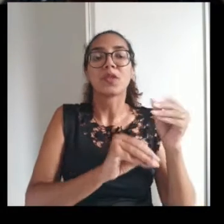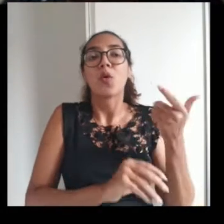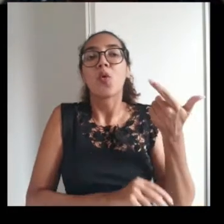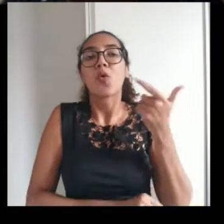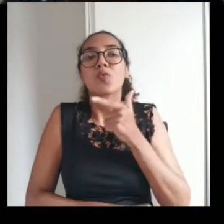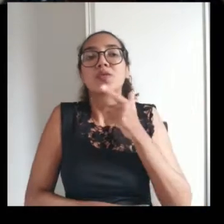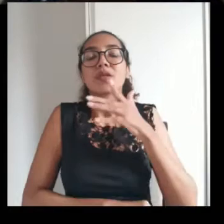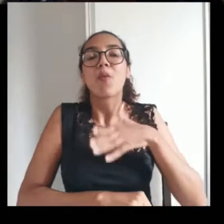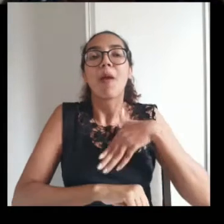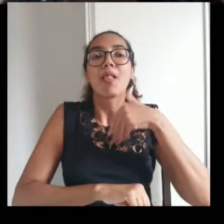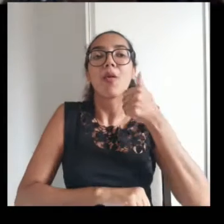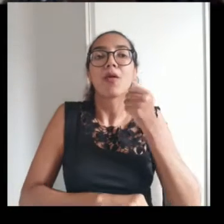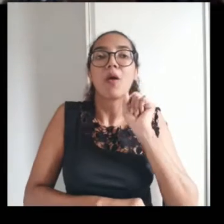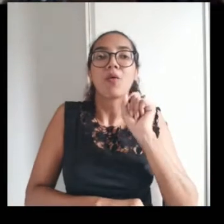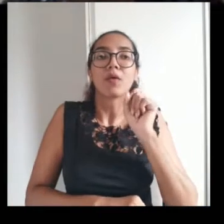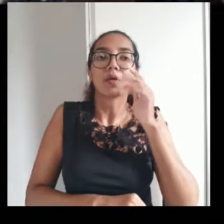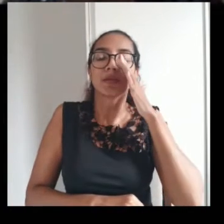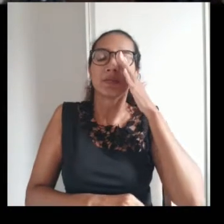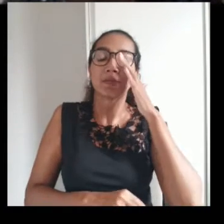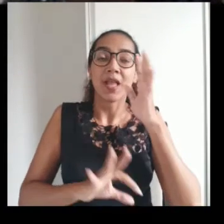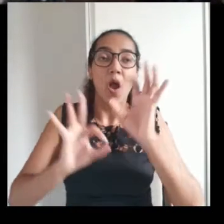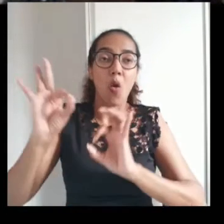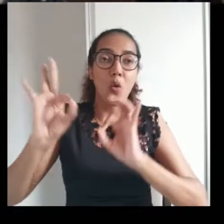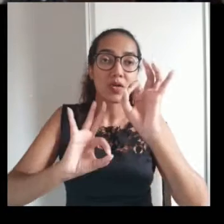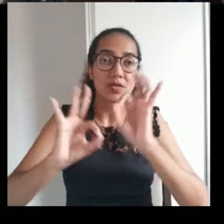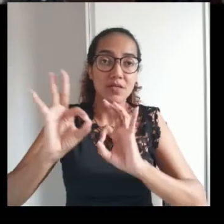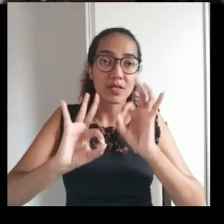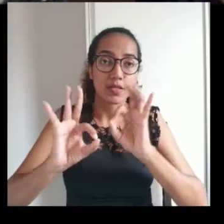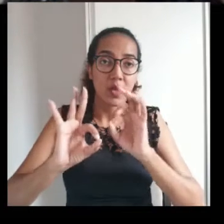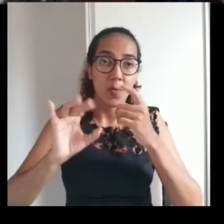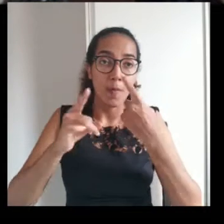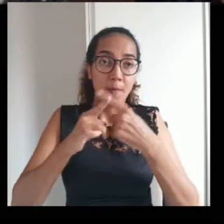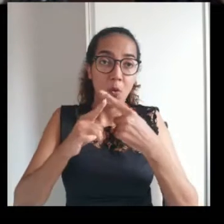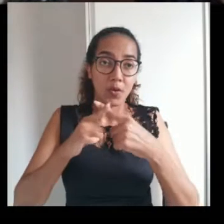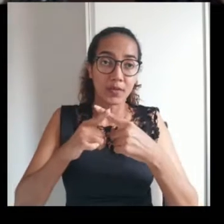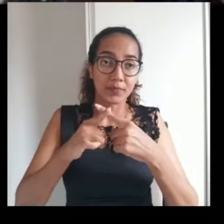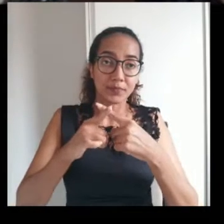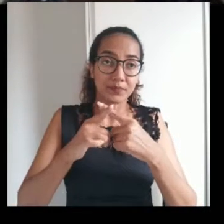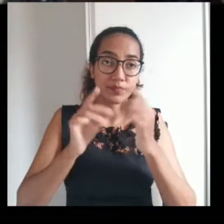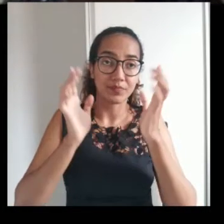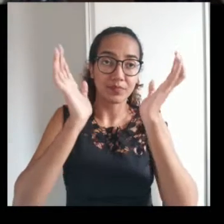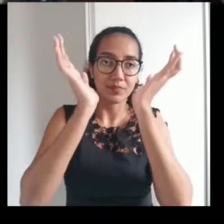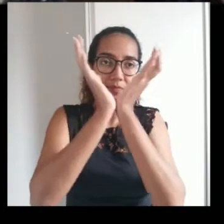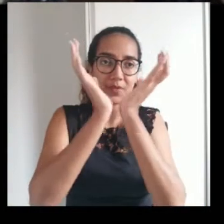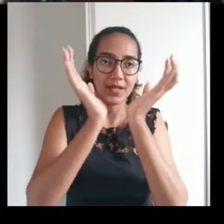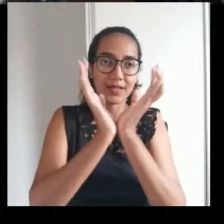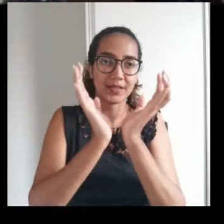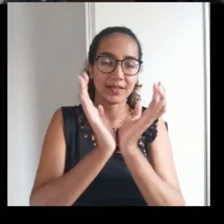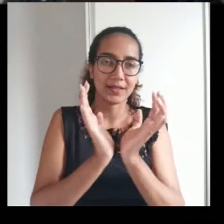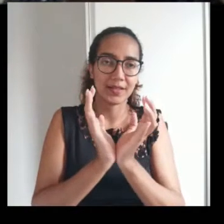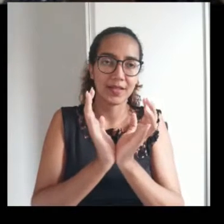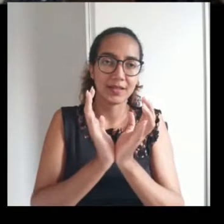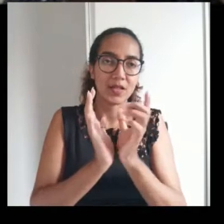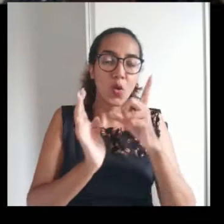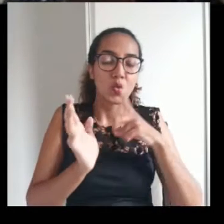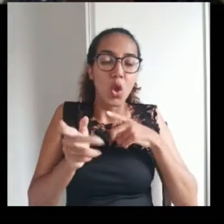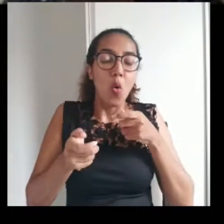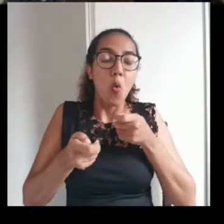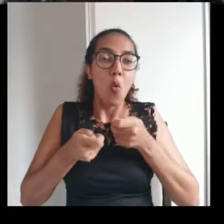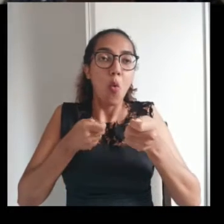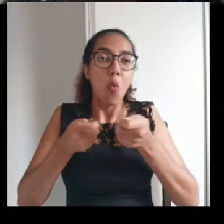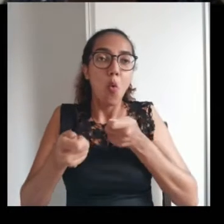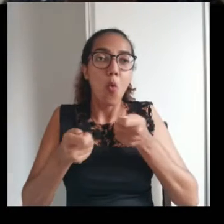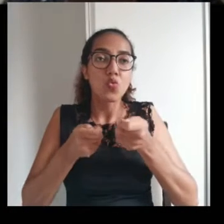quê? Porque a partir do momento que eu agrupo essas classes e eu tenho um controle das dependências que elas possuem umas